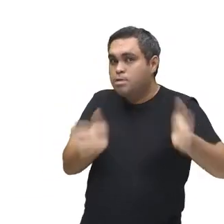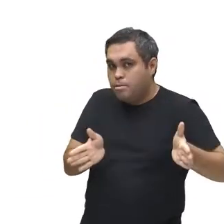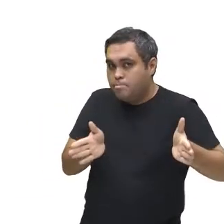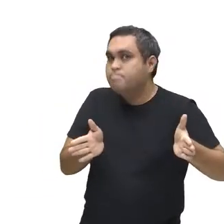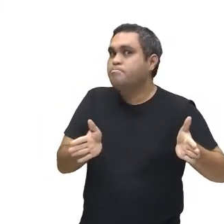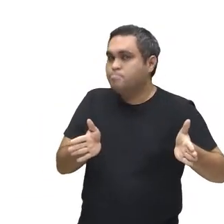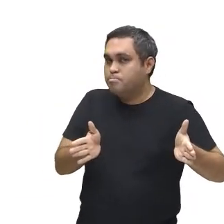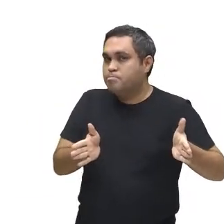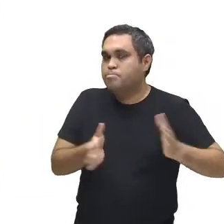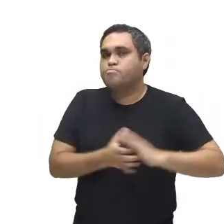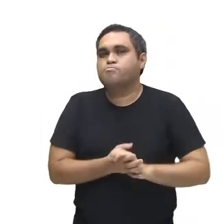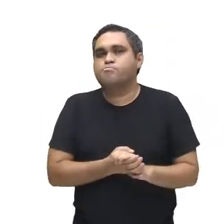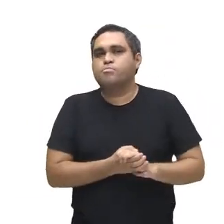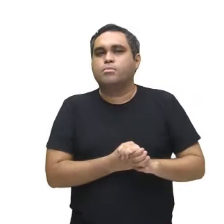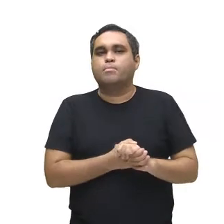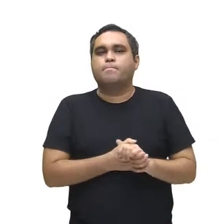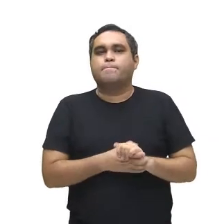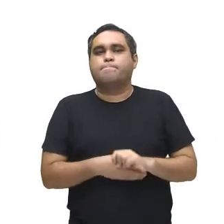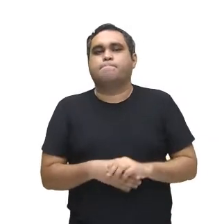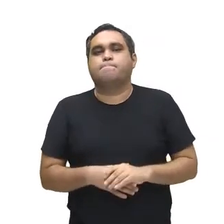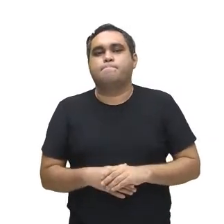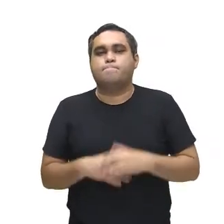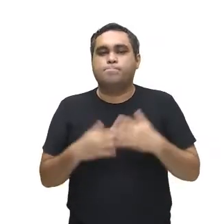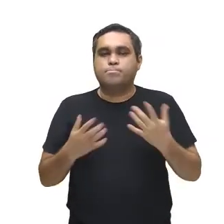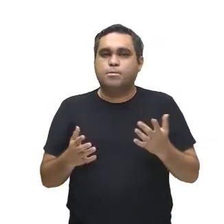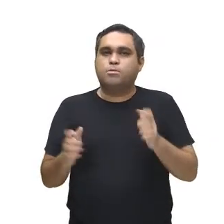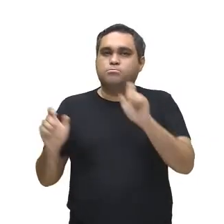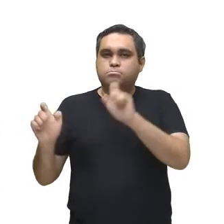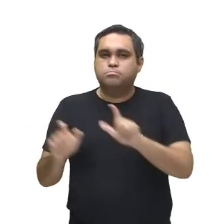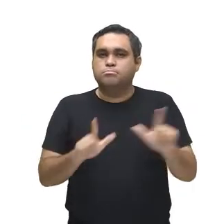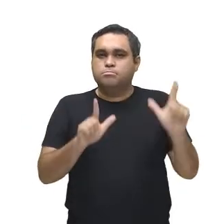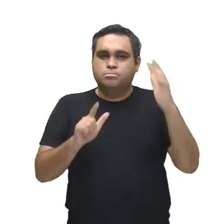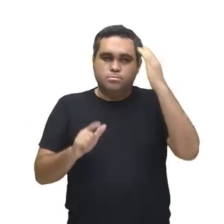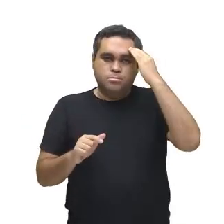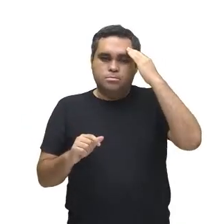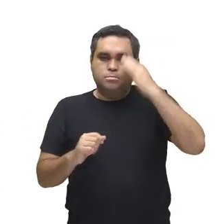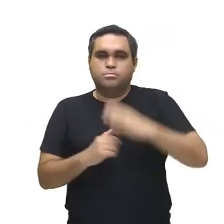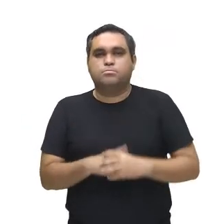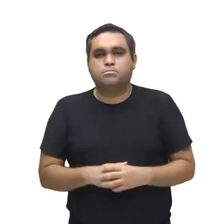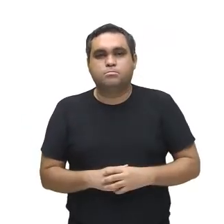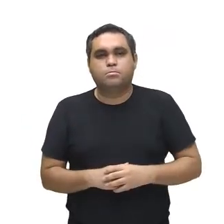a Tríplice Aliança. Vamos lá, gente, no slide, para a gente entender um pouco melhor.